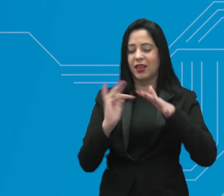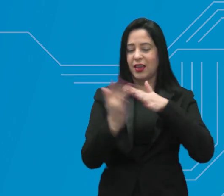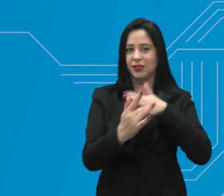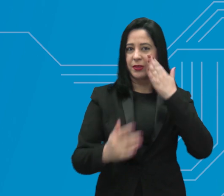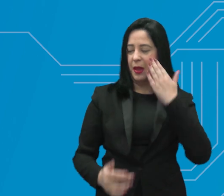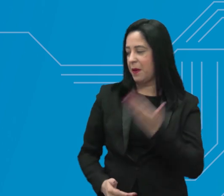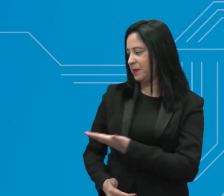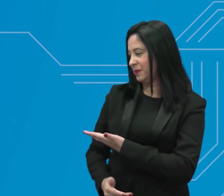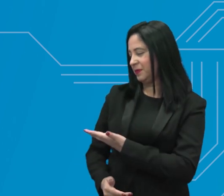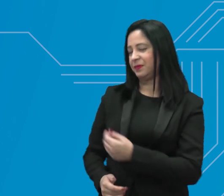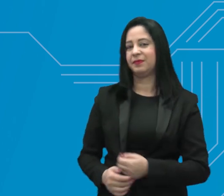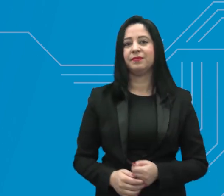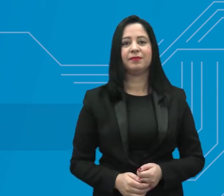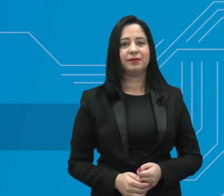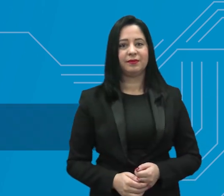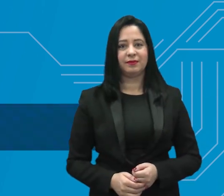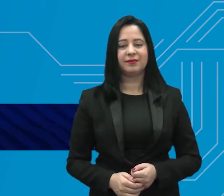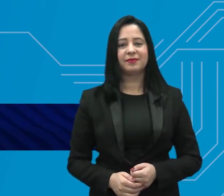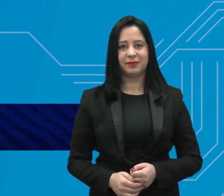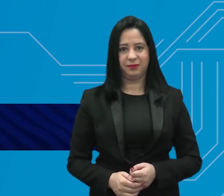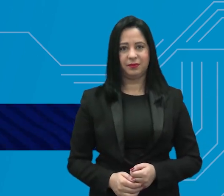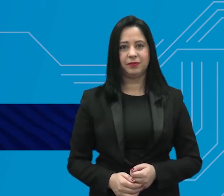redes sociais, todas pelo mesmo endereço,